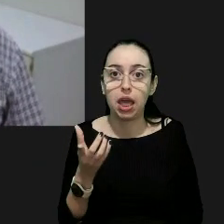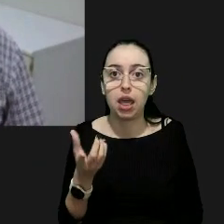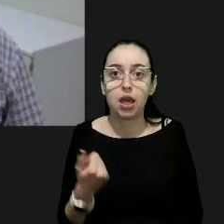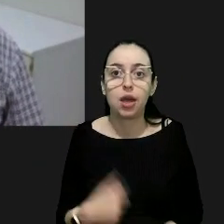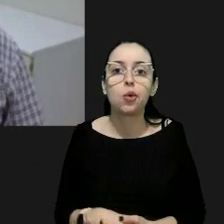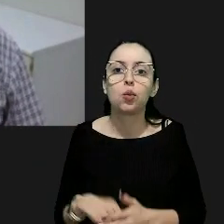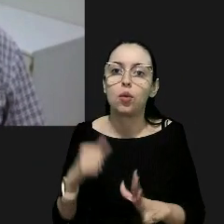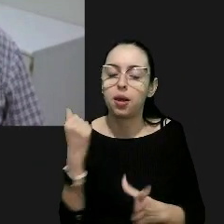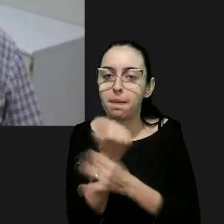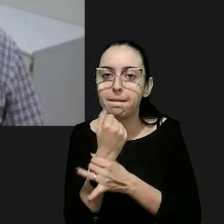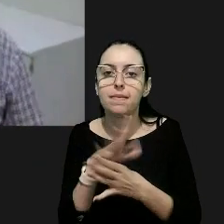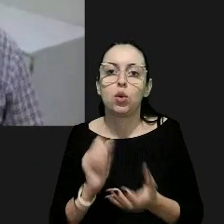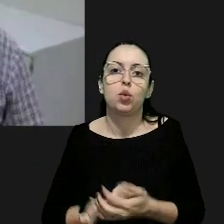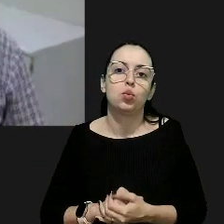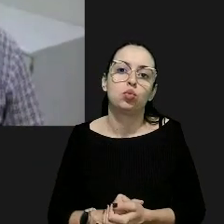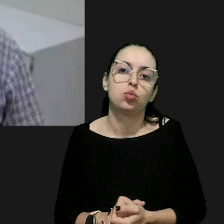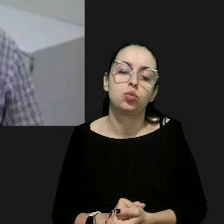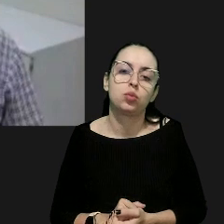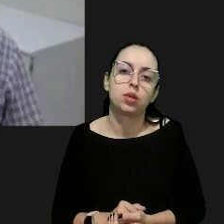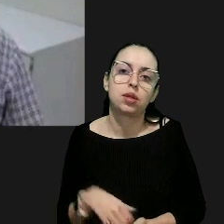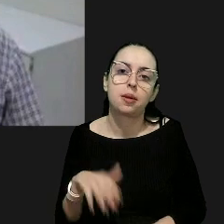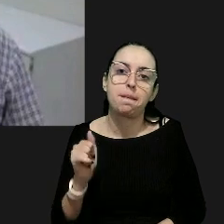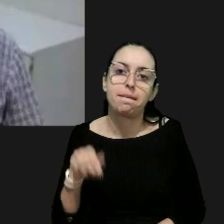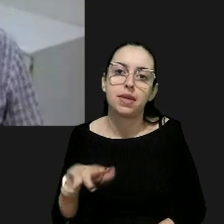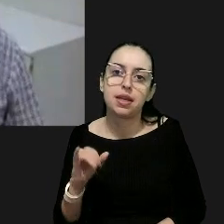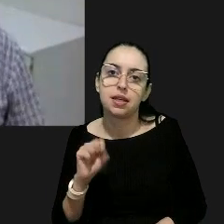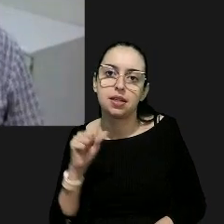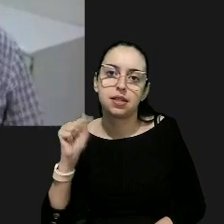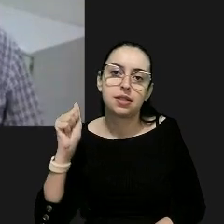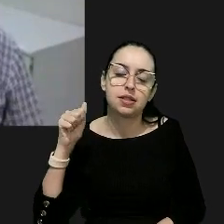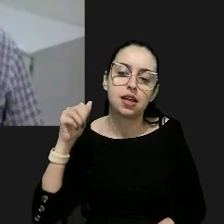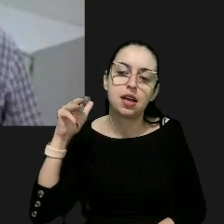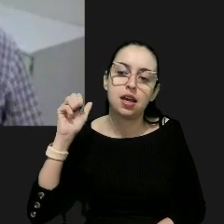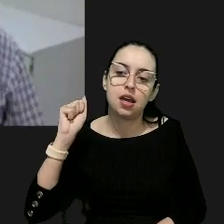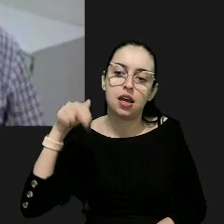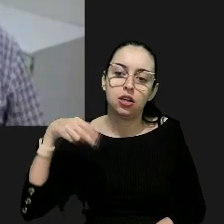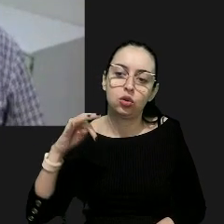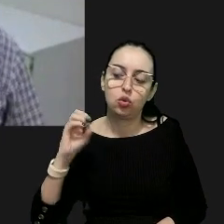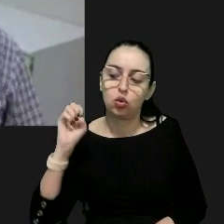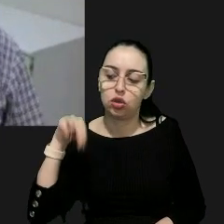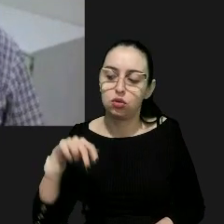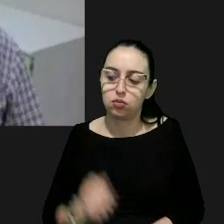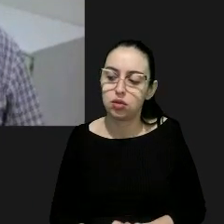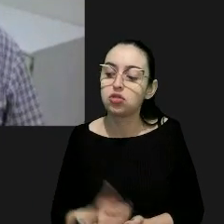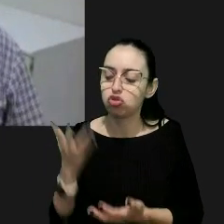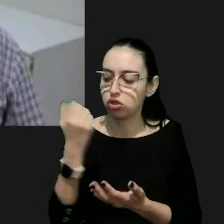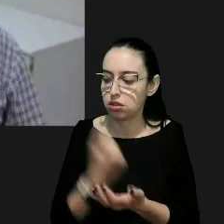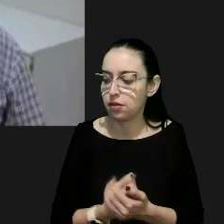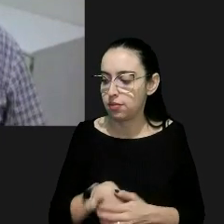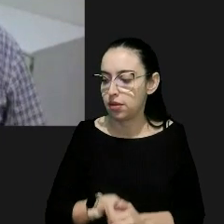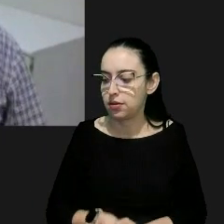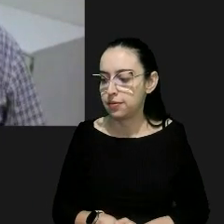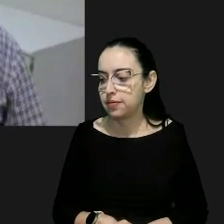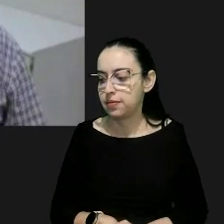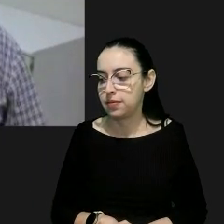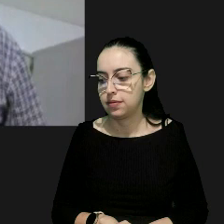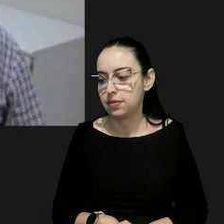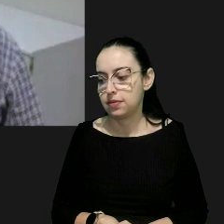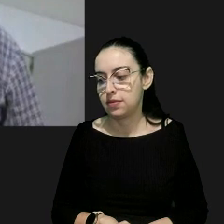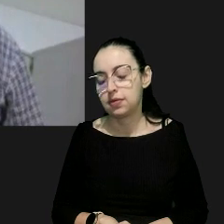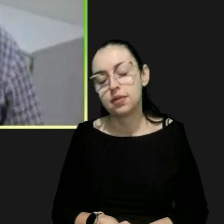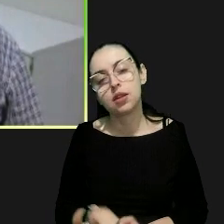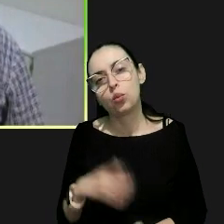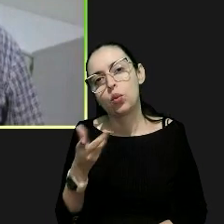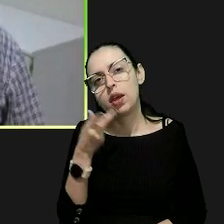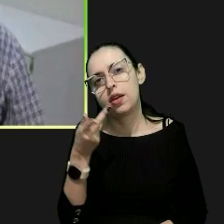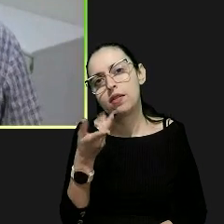Então, eu quero participar dessa campanha, Ricardo. A Marisa, O- Antônio Carlos e Renata já me convocaram. Deixa, Não